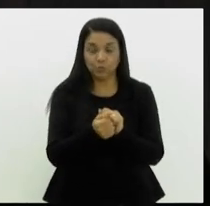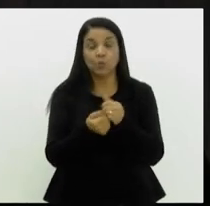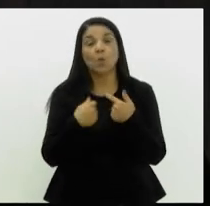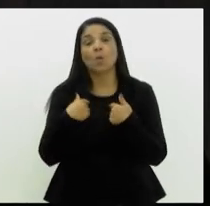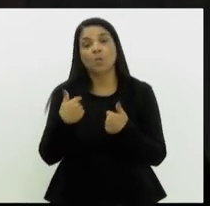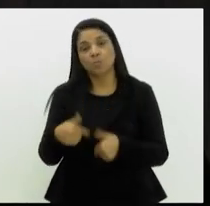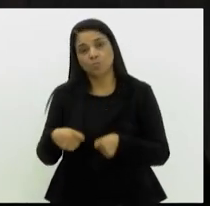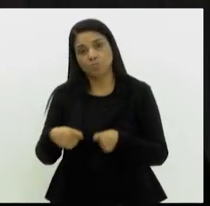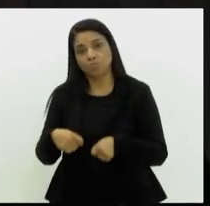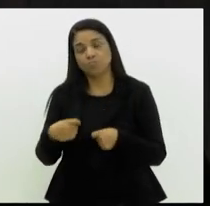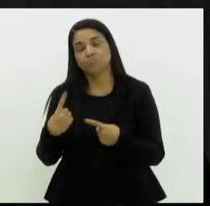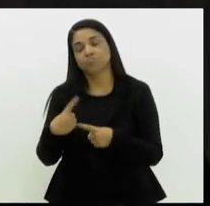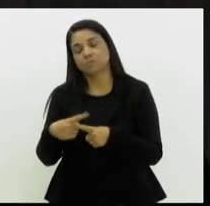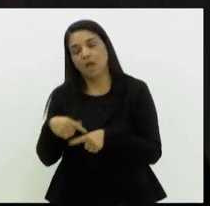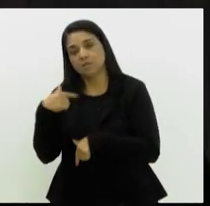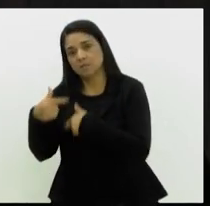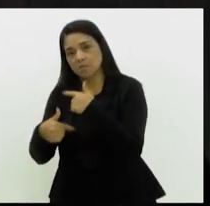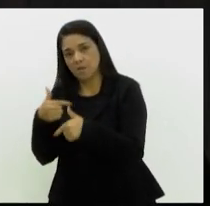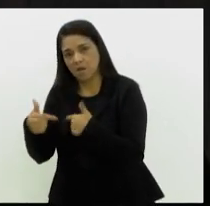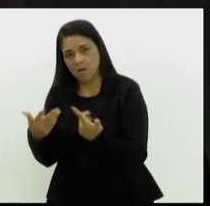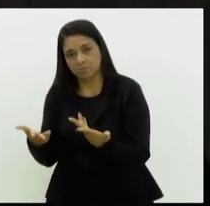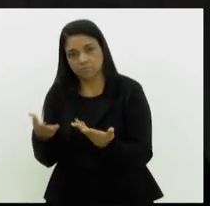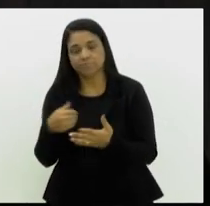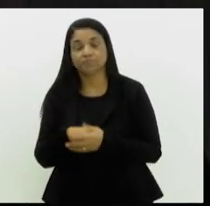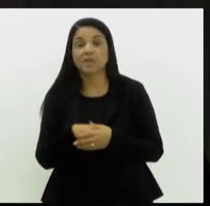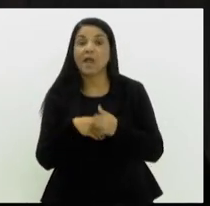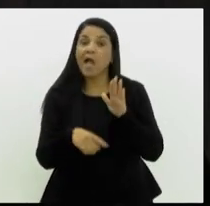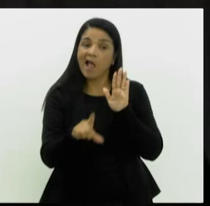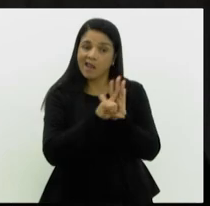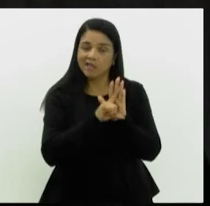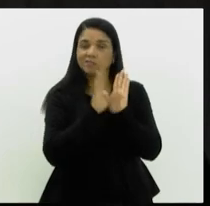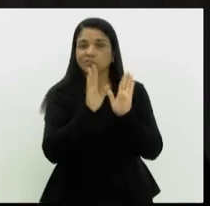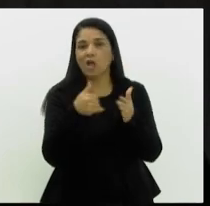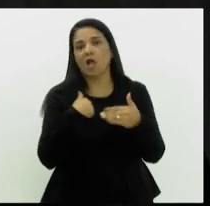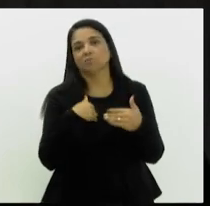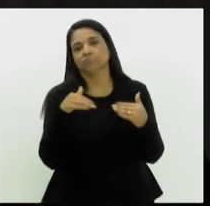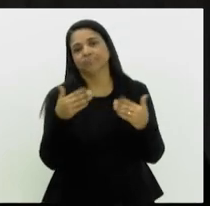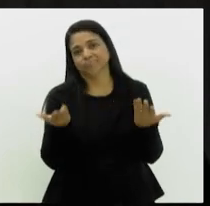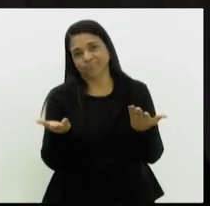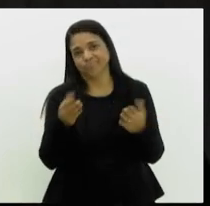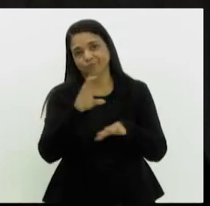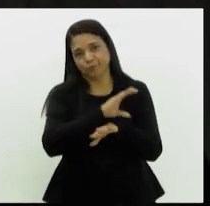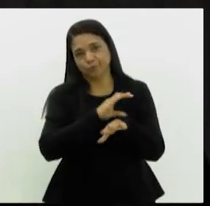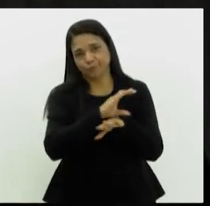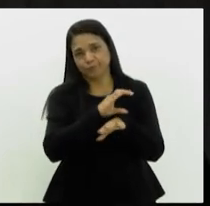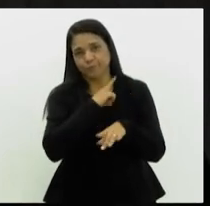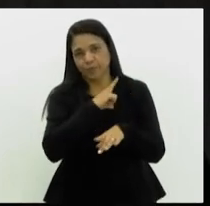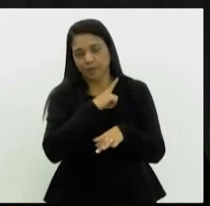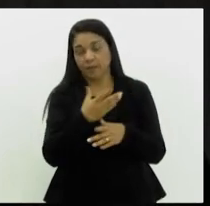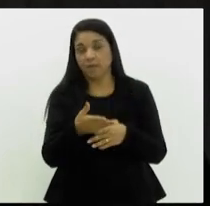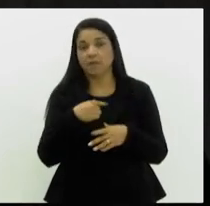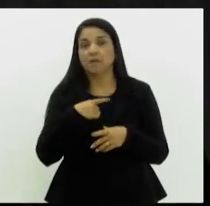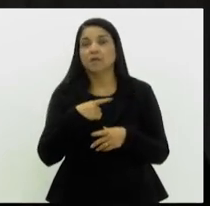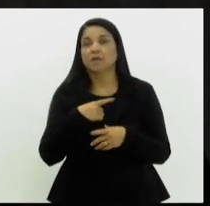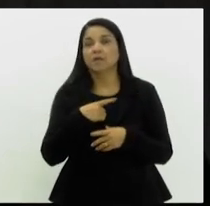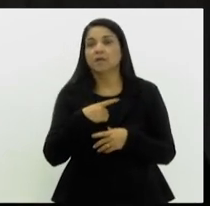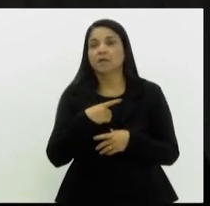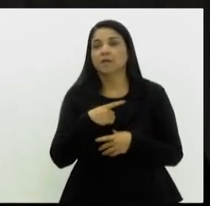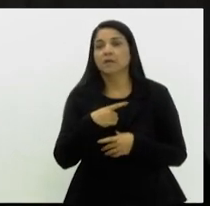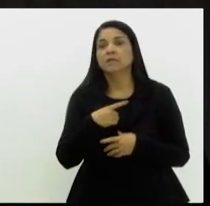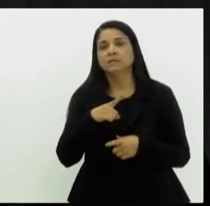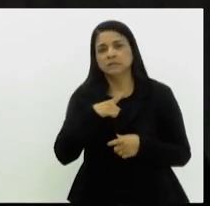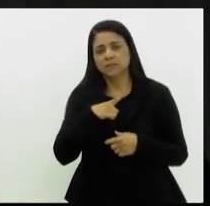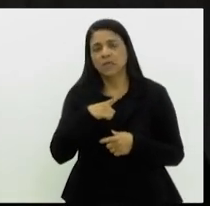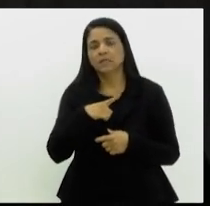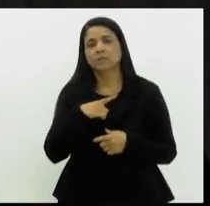serviços isso é estabelecido. Então, a gente também tem casos, e apresentado isso é de